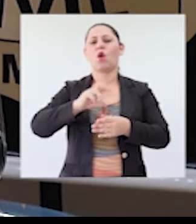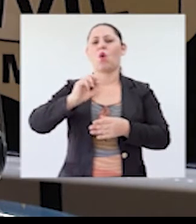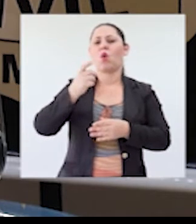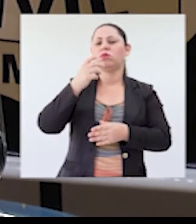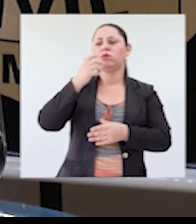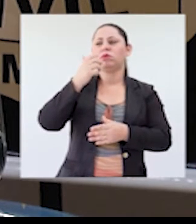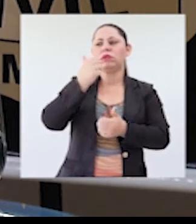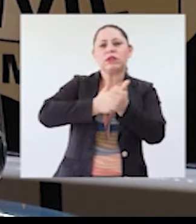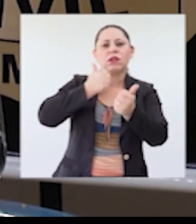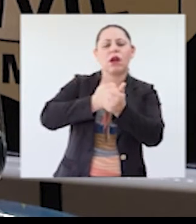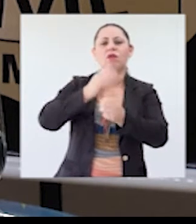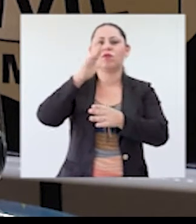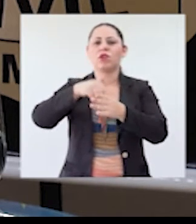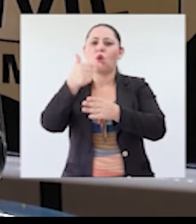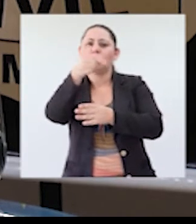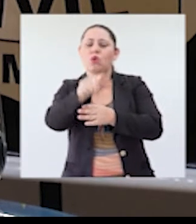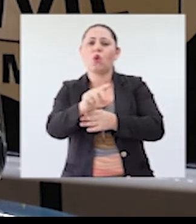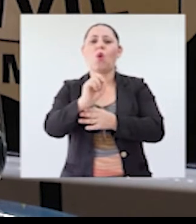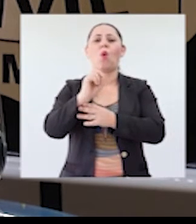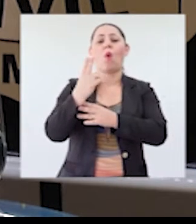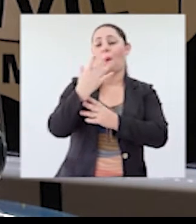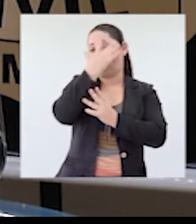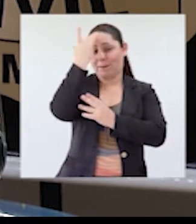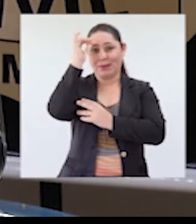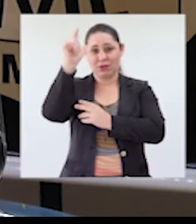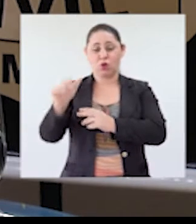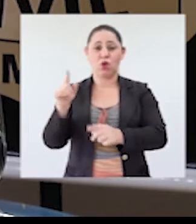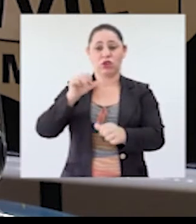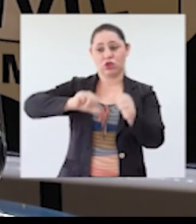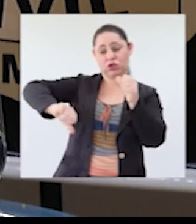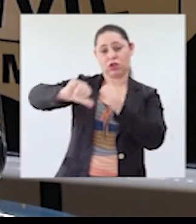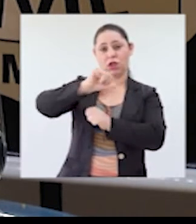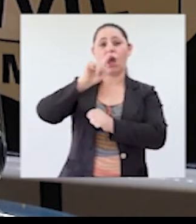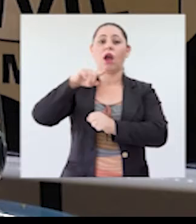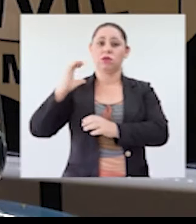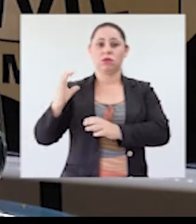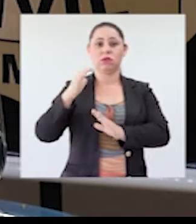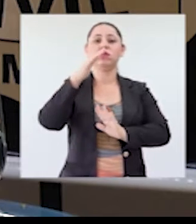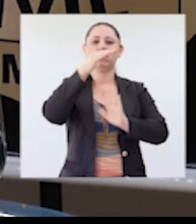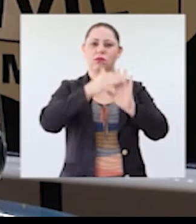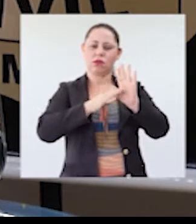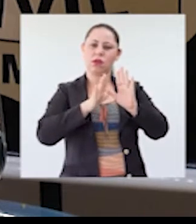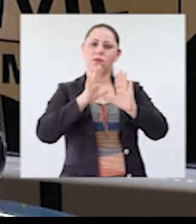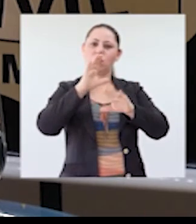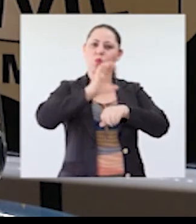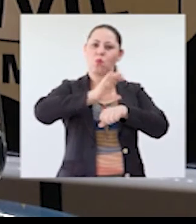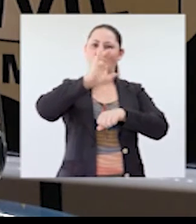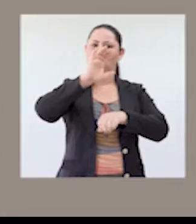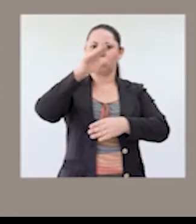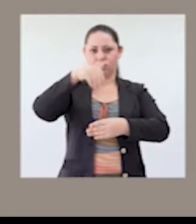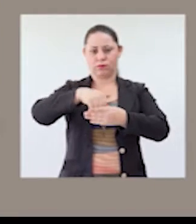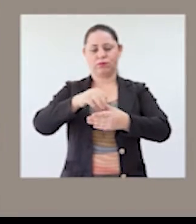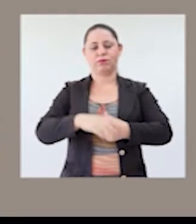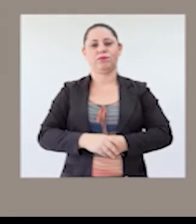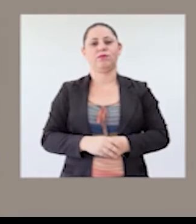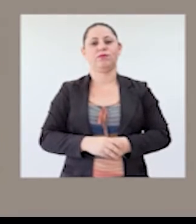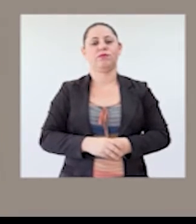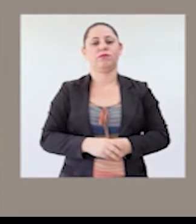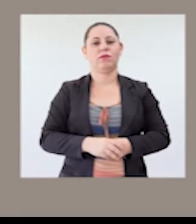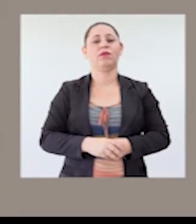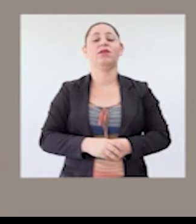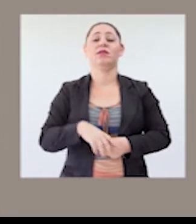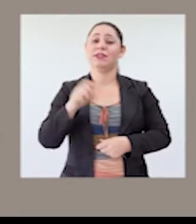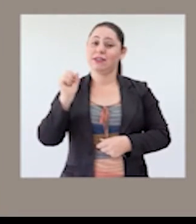ou tentar votar mais de uma vez ou por outra pessoa também é crime previsto no Código Eleitoral?